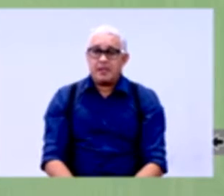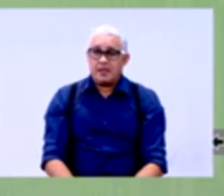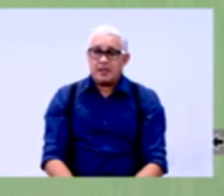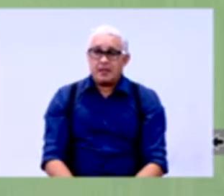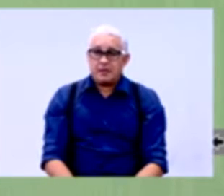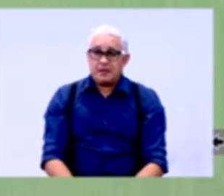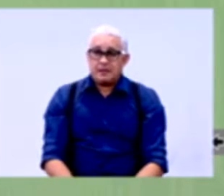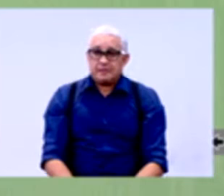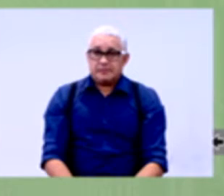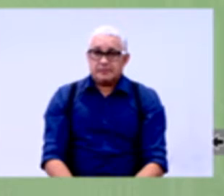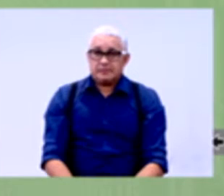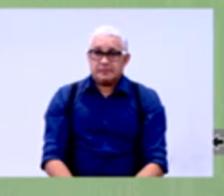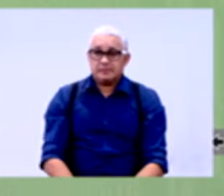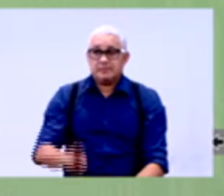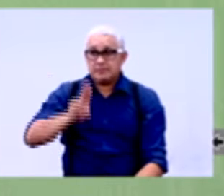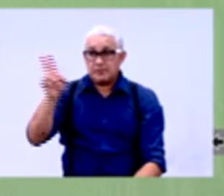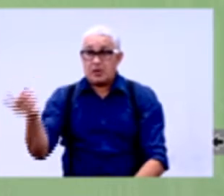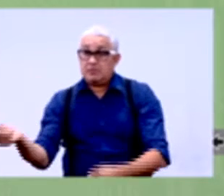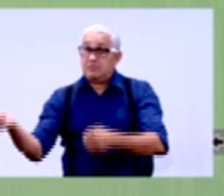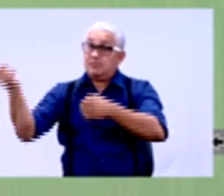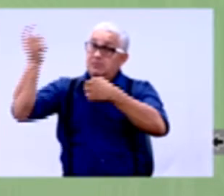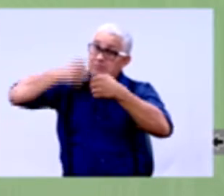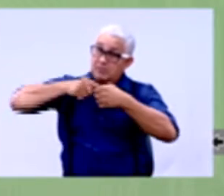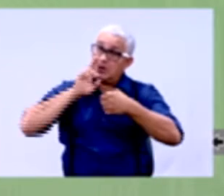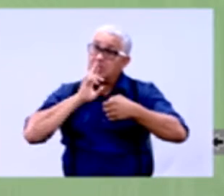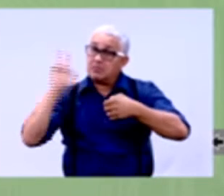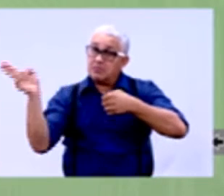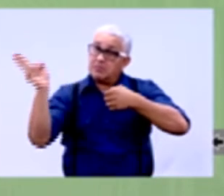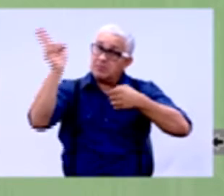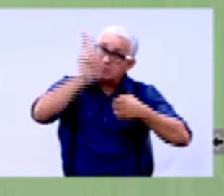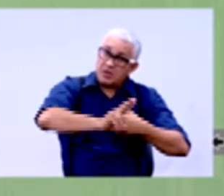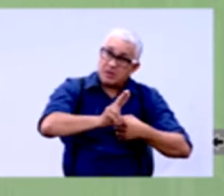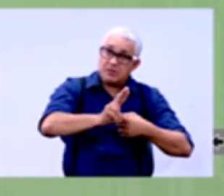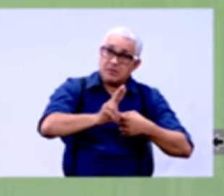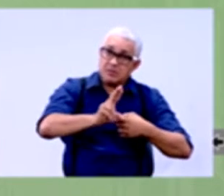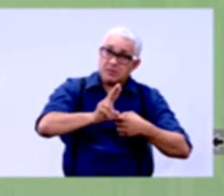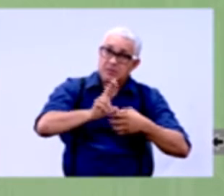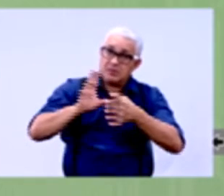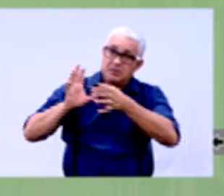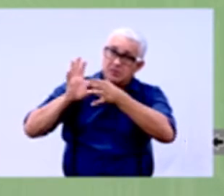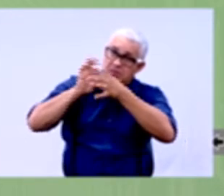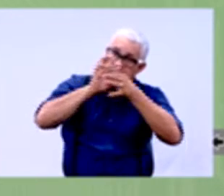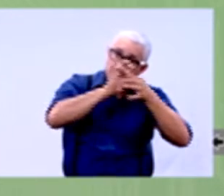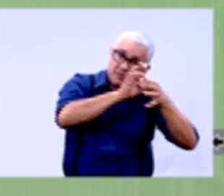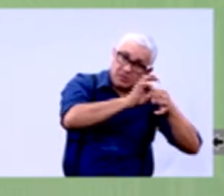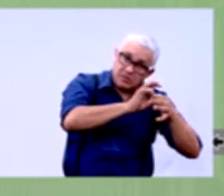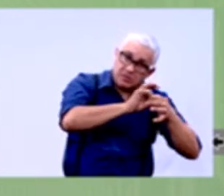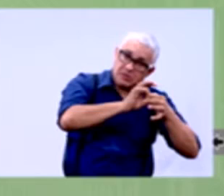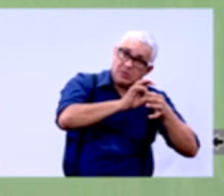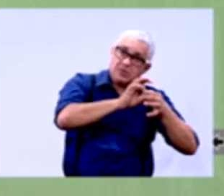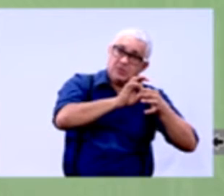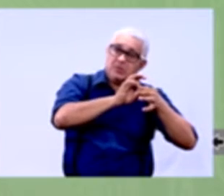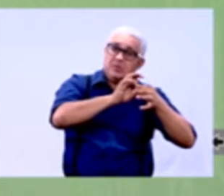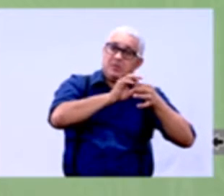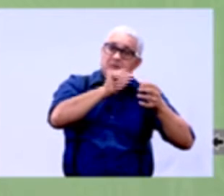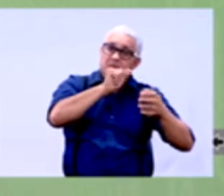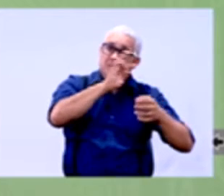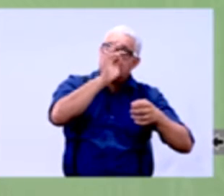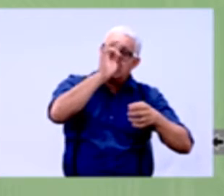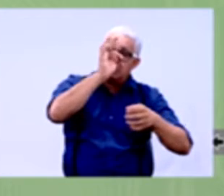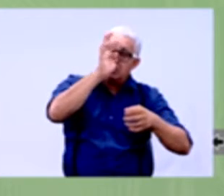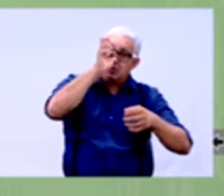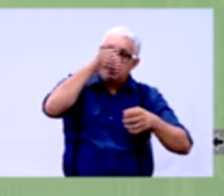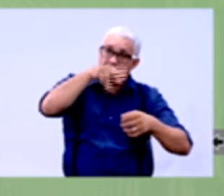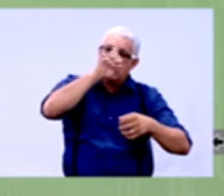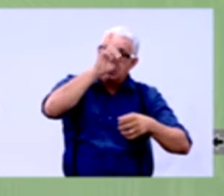de acordo com o nome, ele vai então retornar o conjunto, o nome desse cliente. Veja que neste